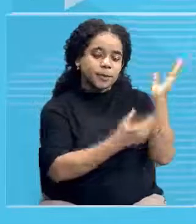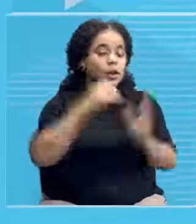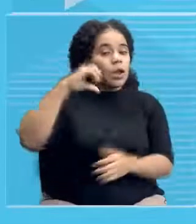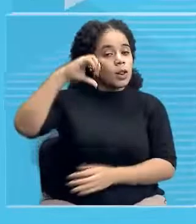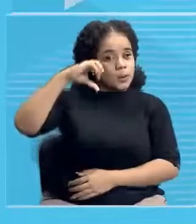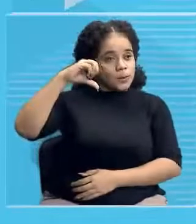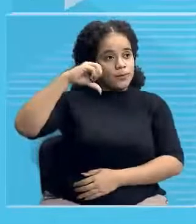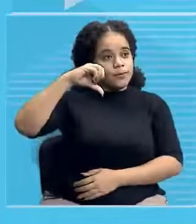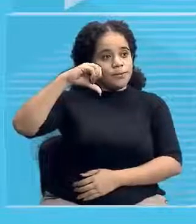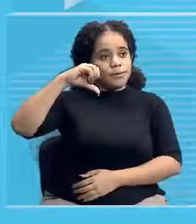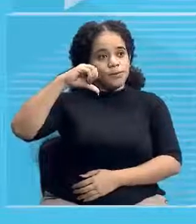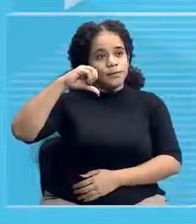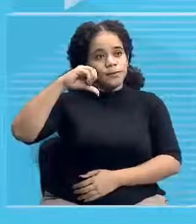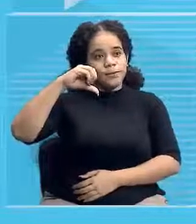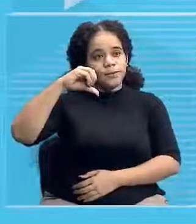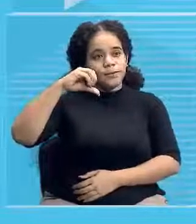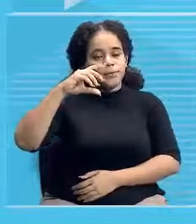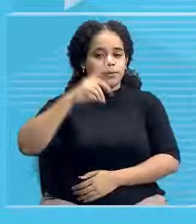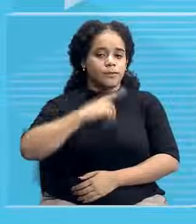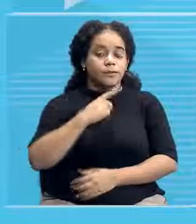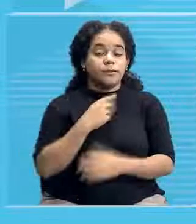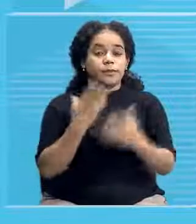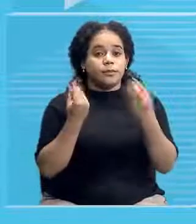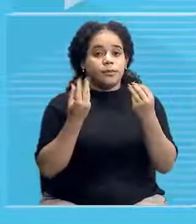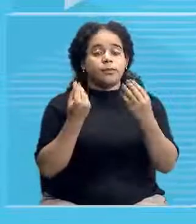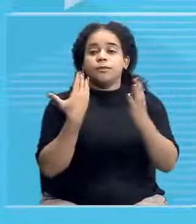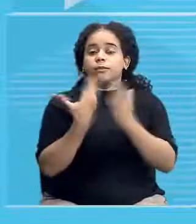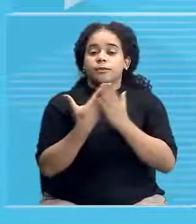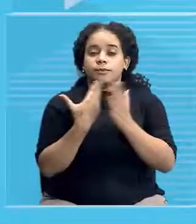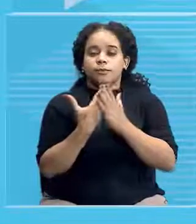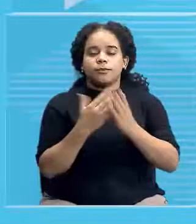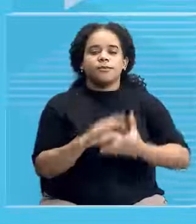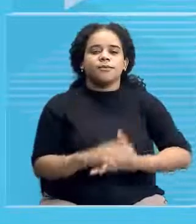9. Temos muito o que estudar.